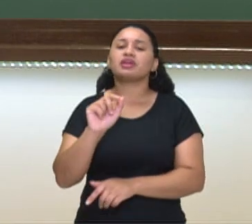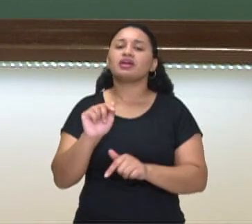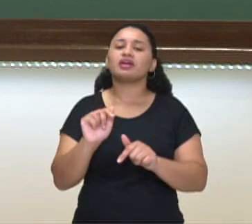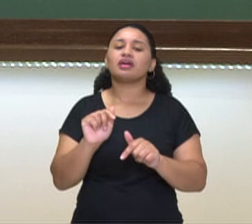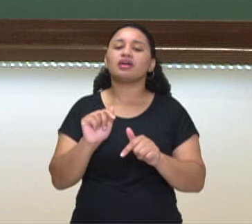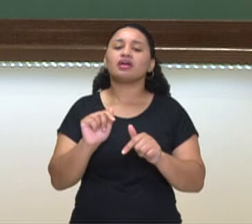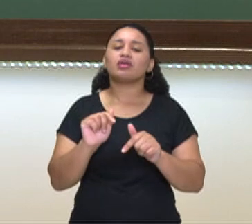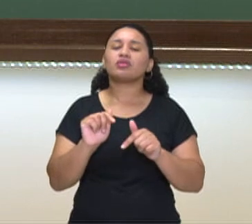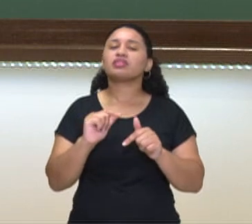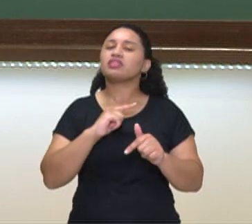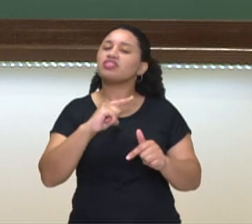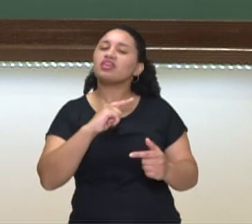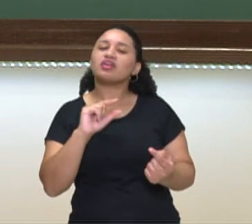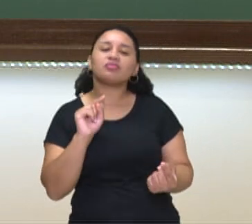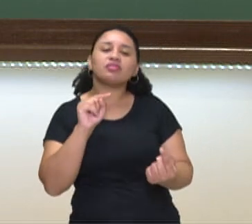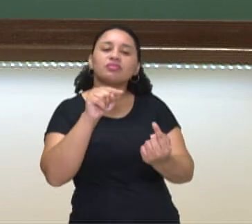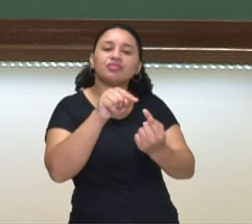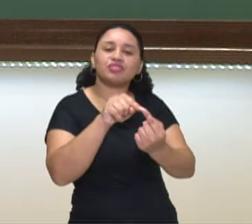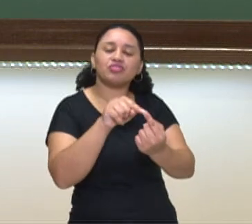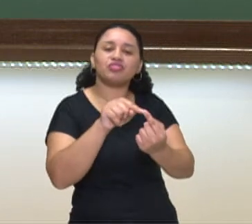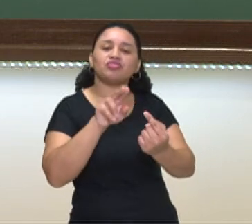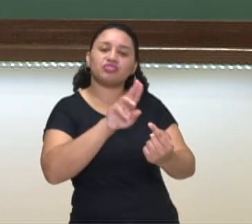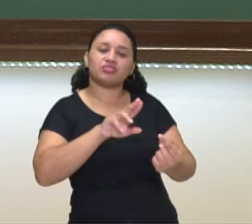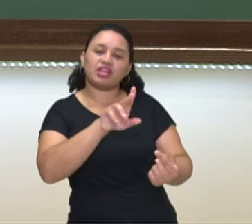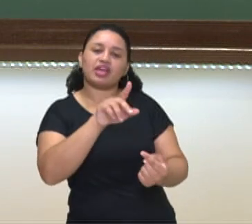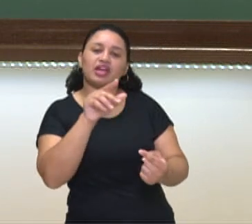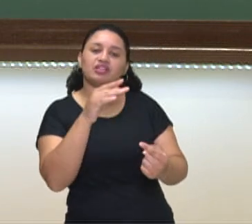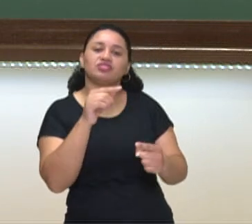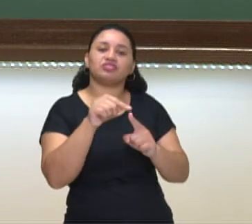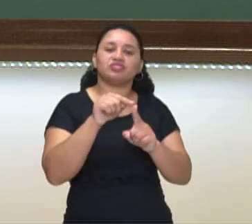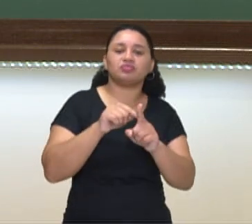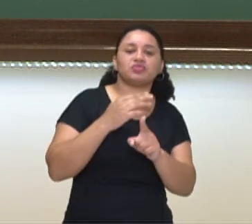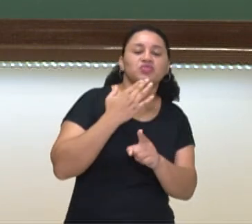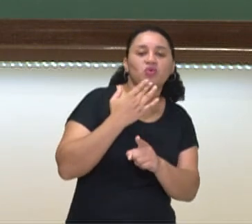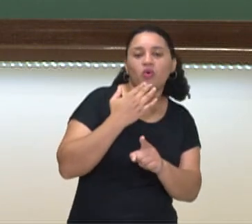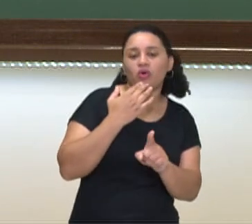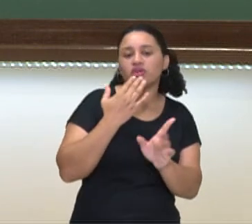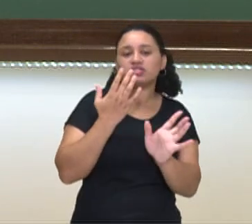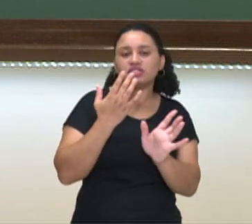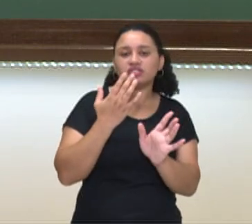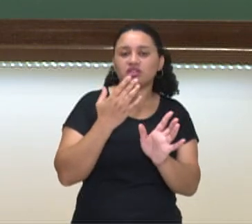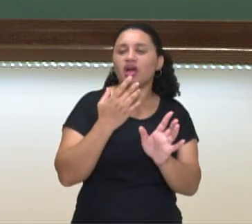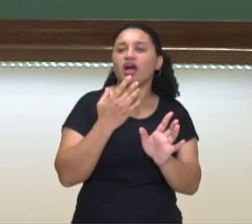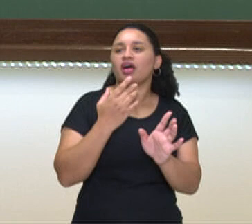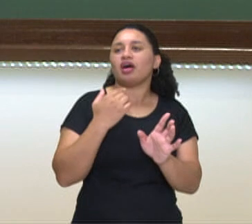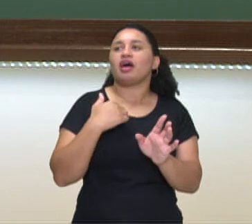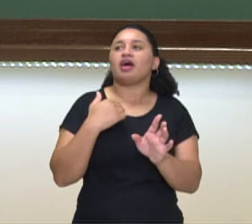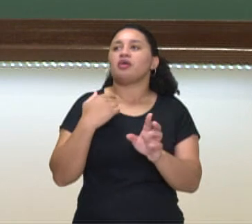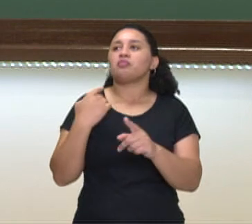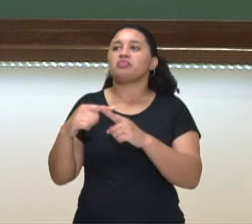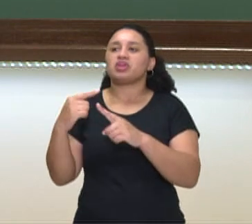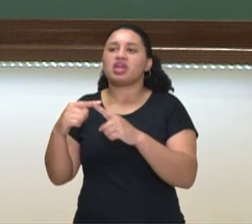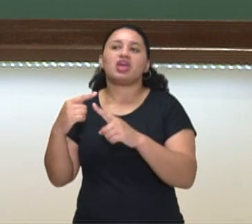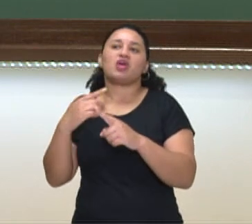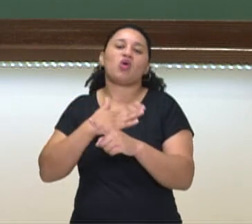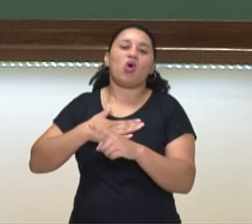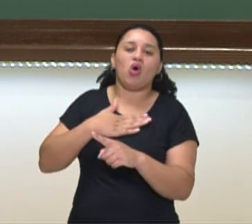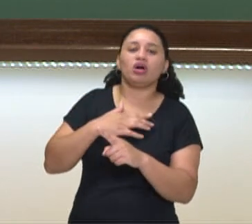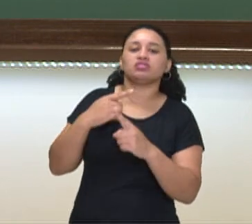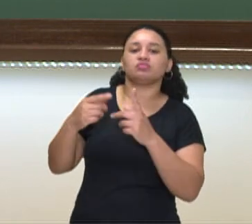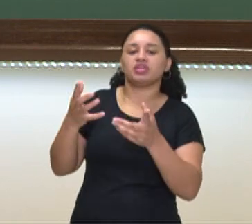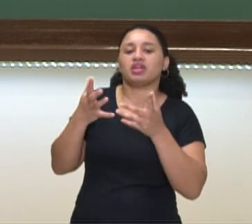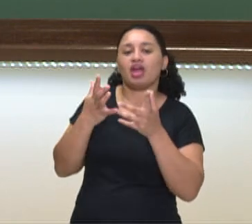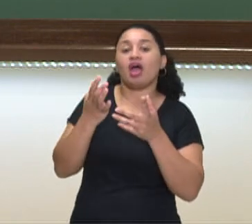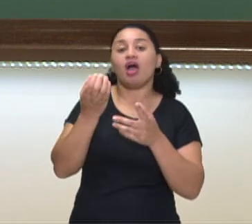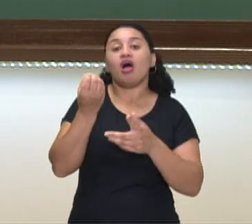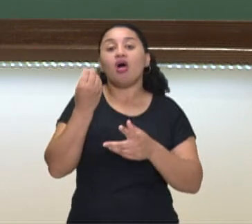ou sem intenção? Será que eles usam as cores assim simplesmente porque gostam delas, porque querem usar?